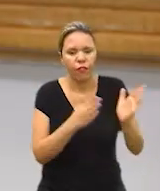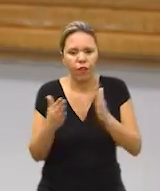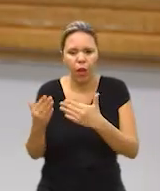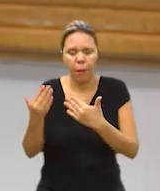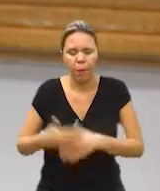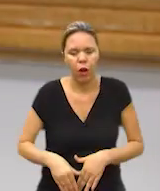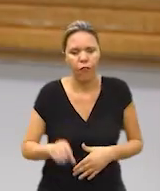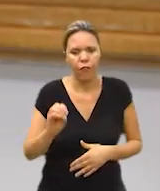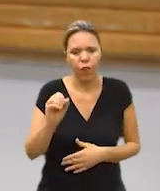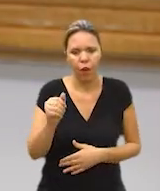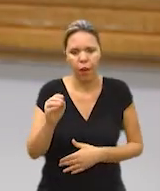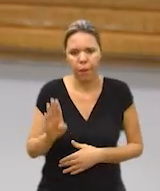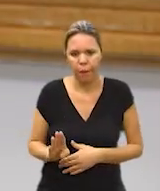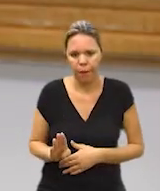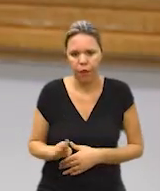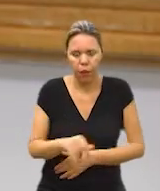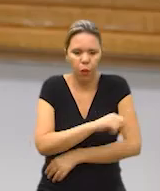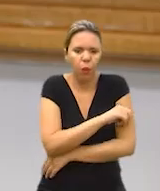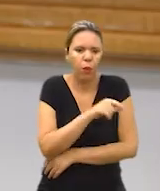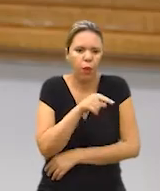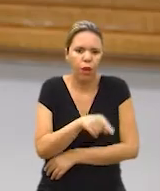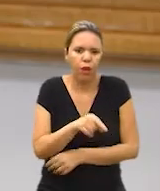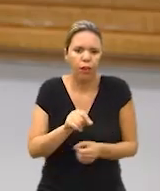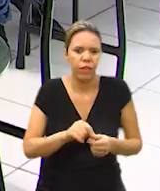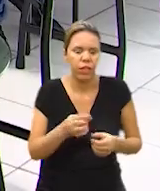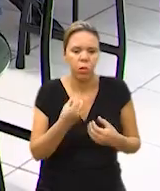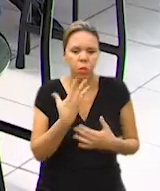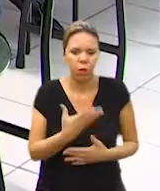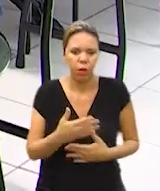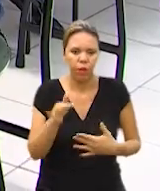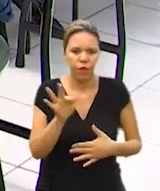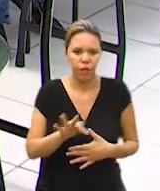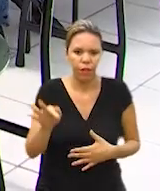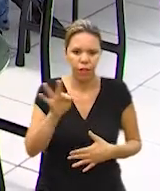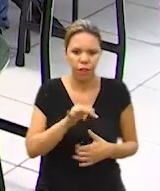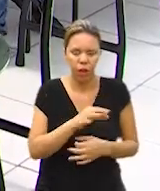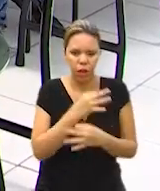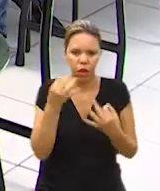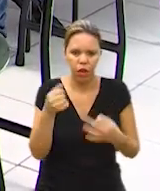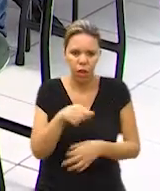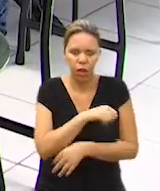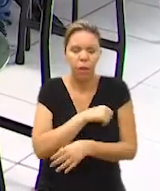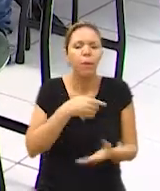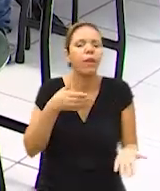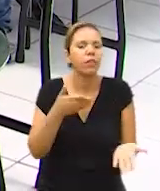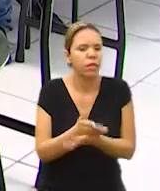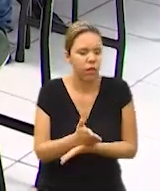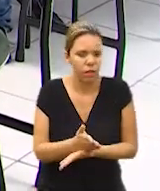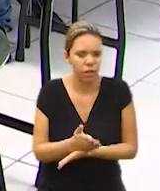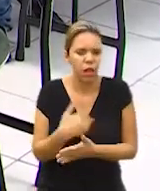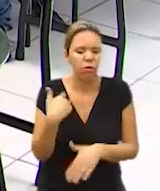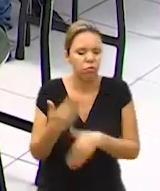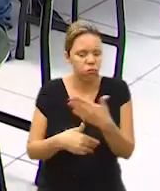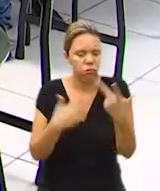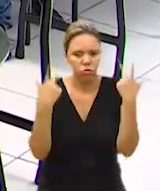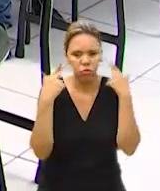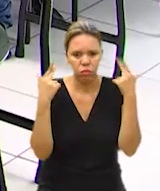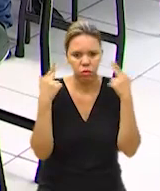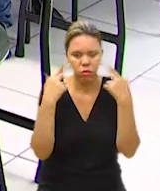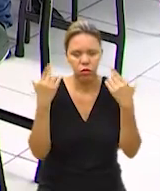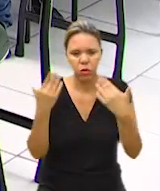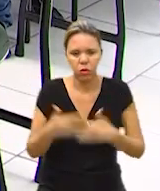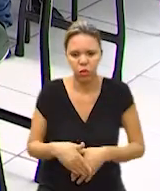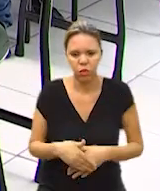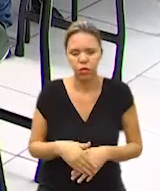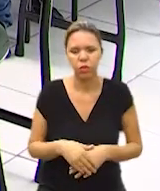prova da OAB que o aluno que fazia uma boa faculdade e era bom aluno, ele passava. Era uma consequência. A